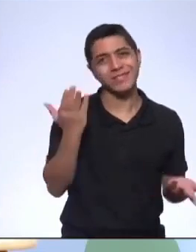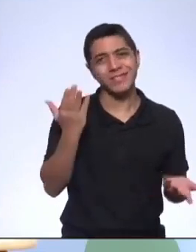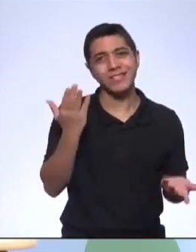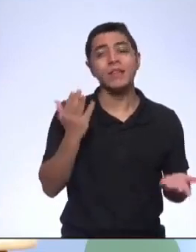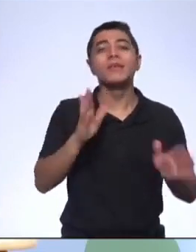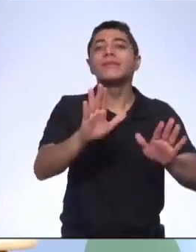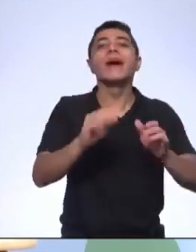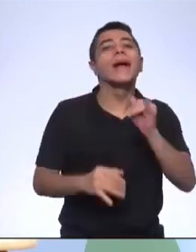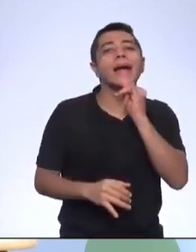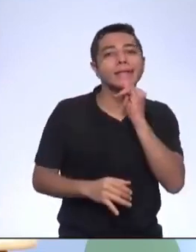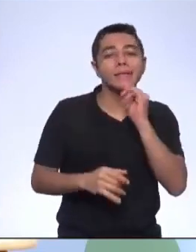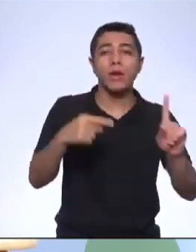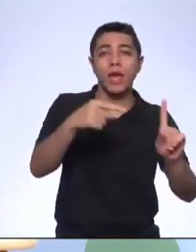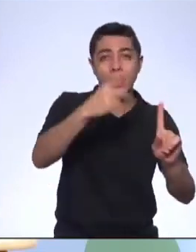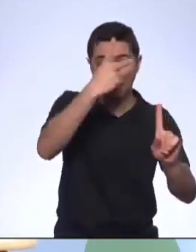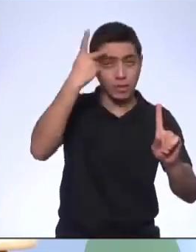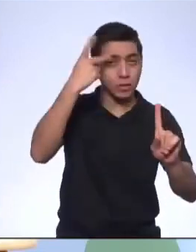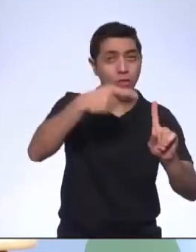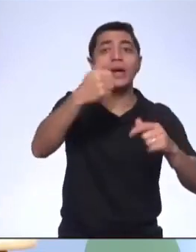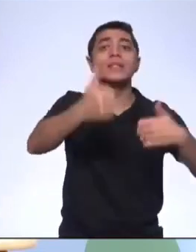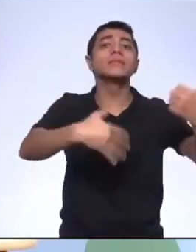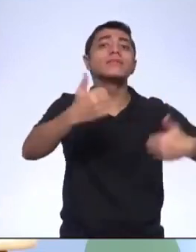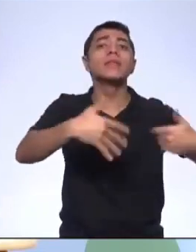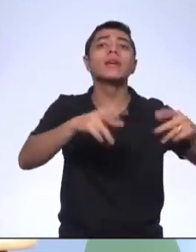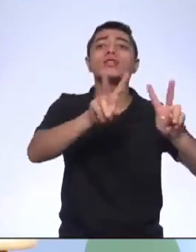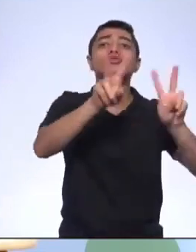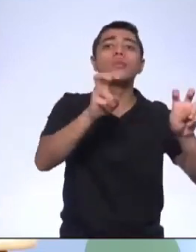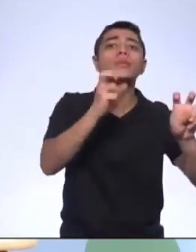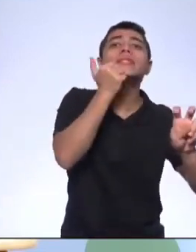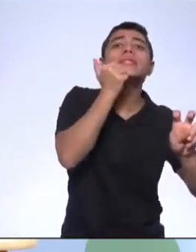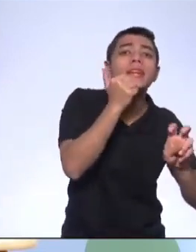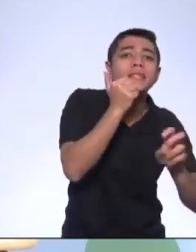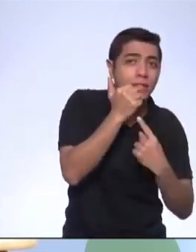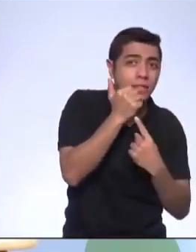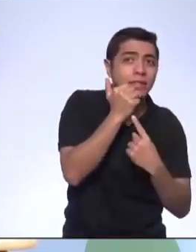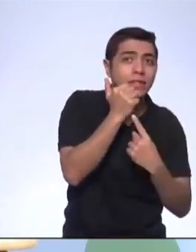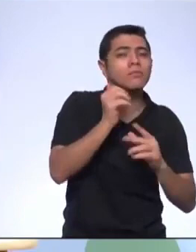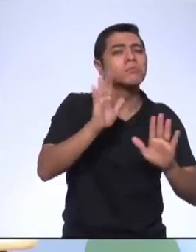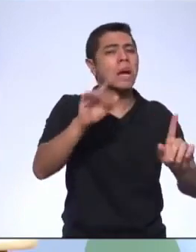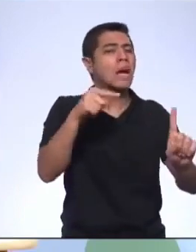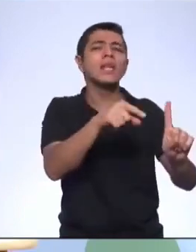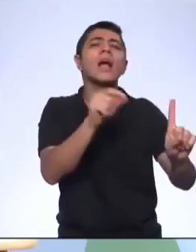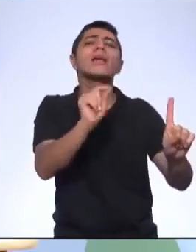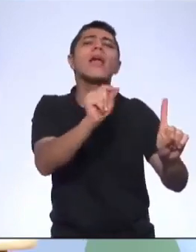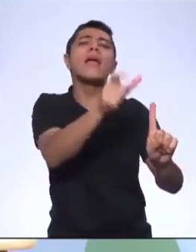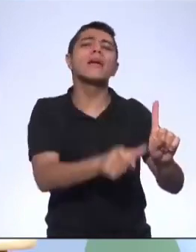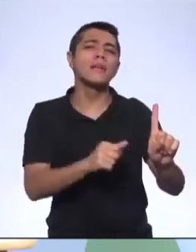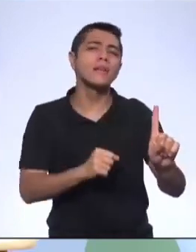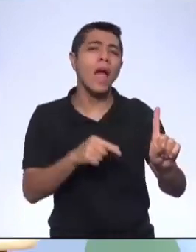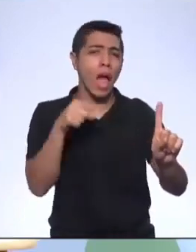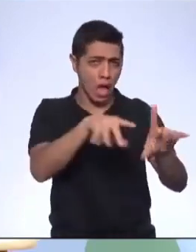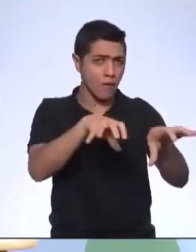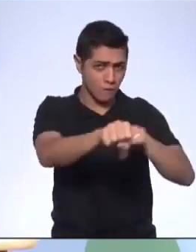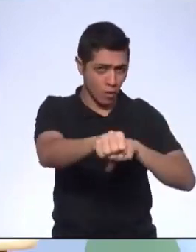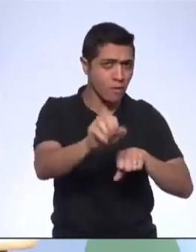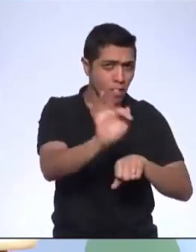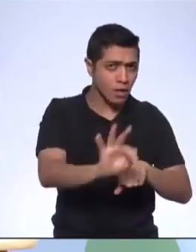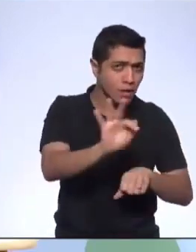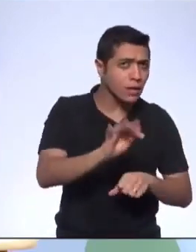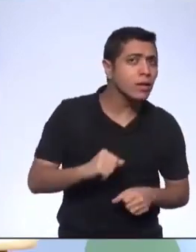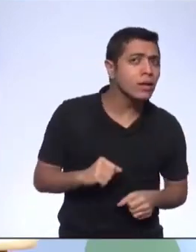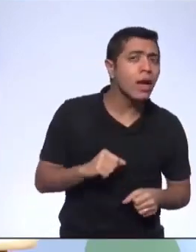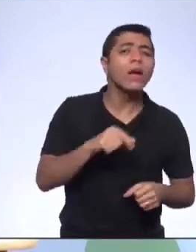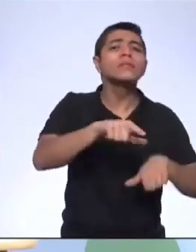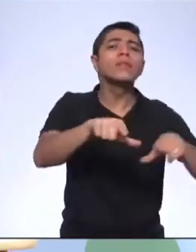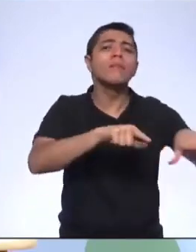ele é o quê? Qual é a formação dele? Quantos trabalhos ele tem publicado e sobre qual assunto? Então a gente tem que tomar muito cuidado também com a fonte